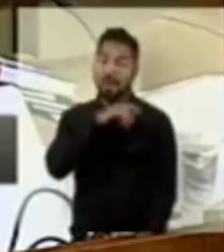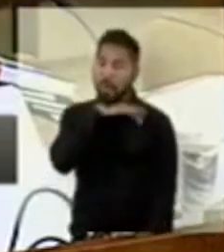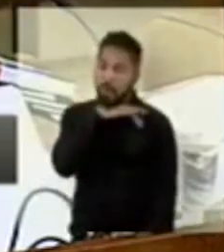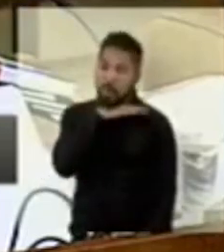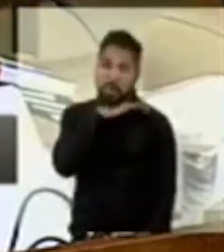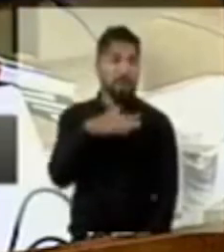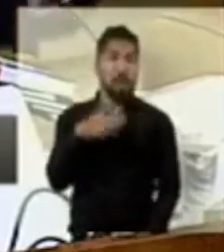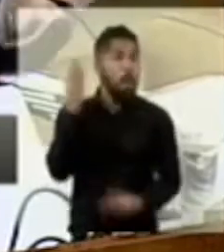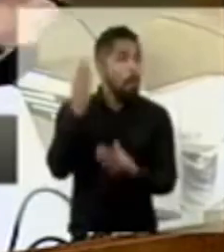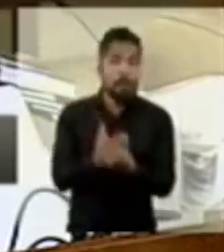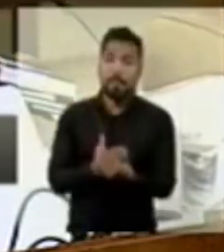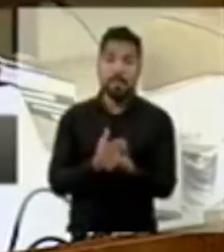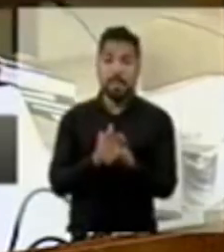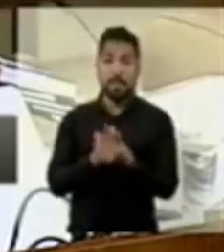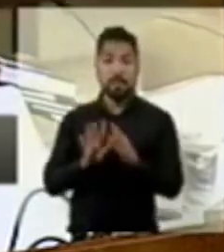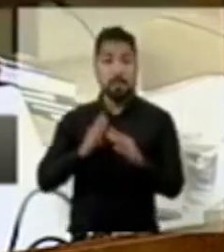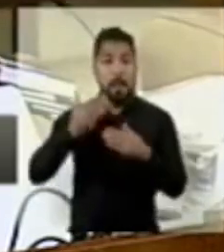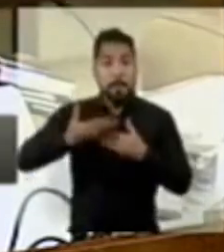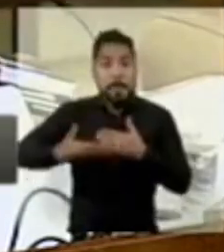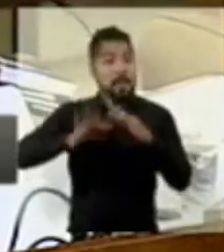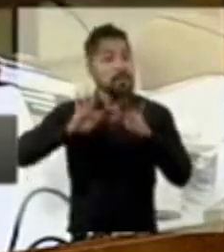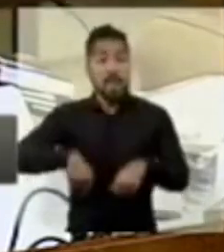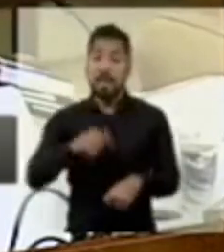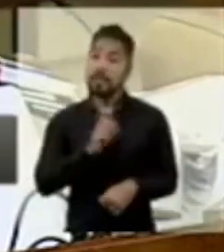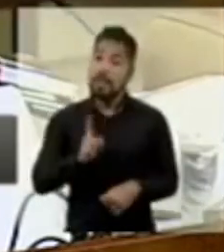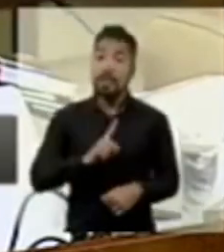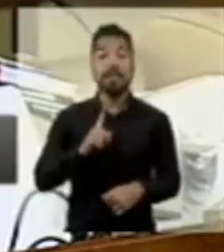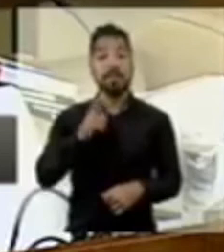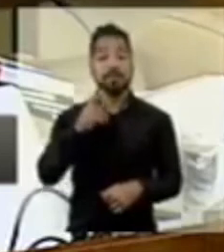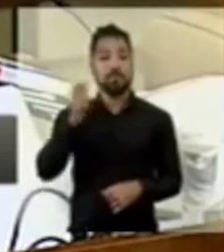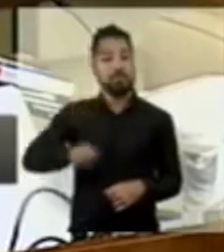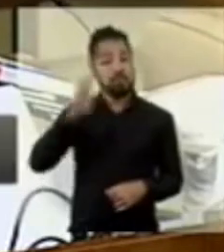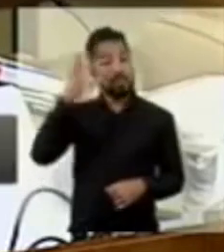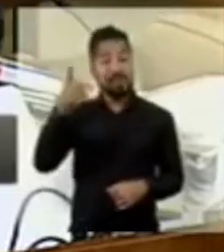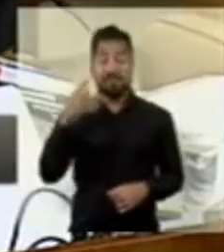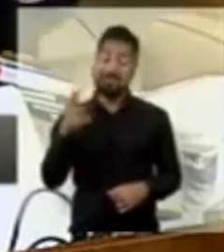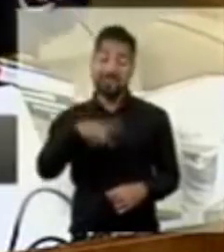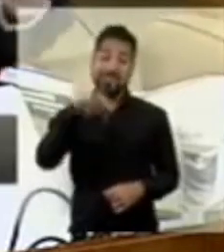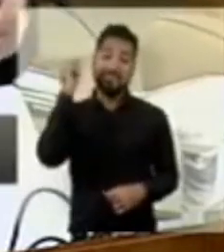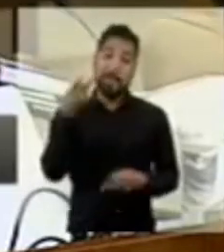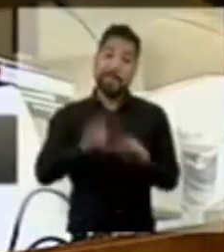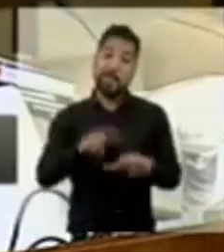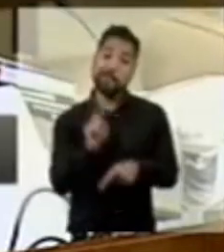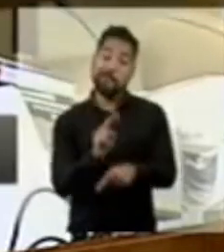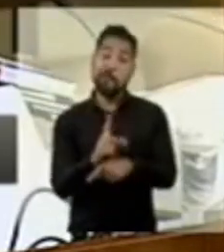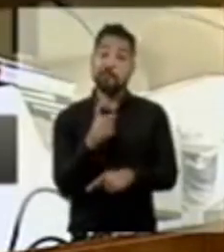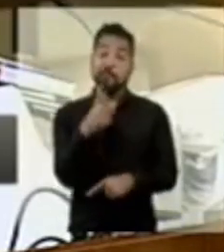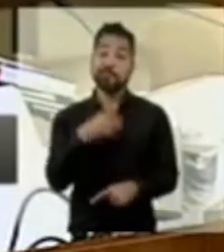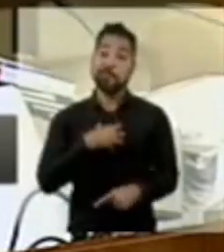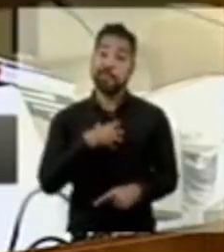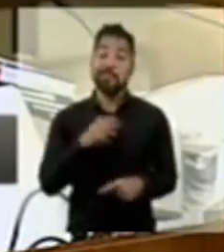processos não chegam ao fim e portanto os juízes acabam optando pela prisão provisória como única forma de realizar